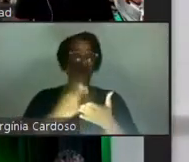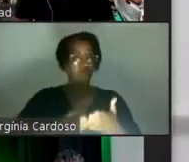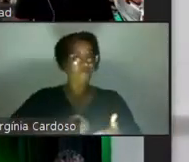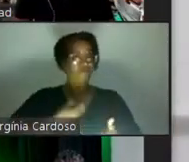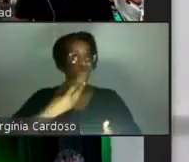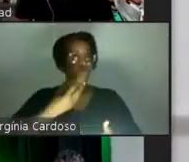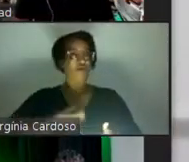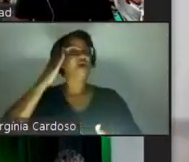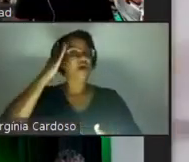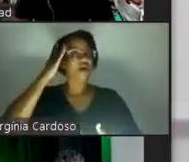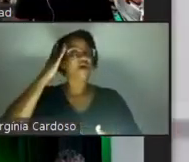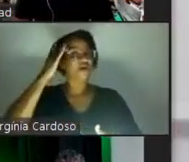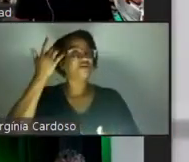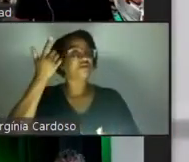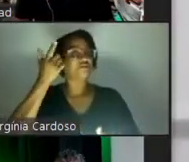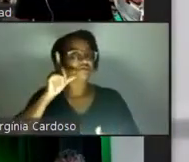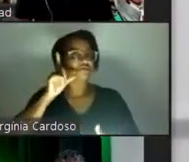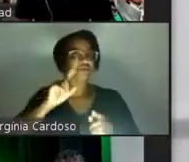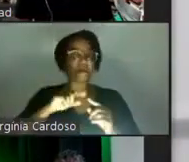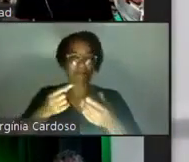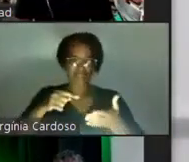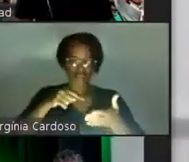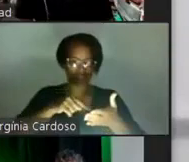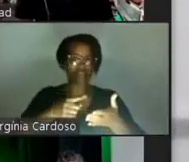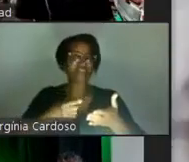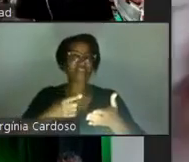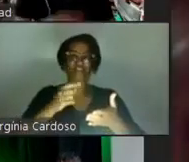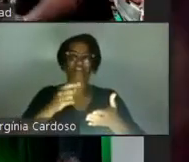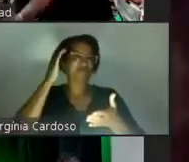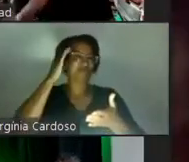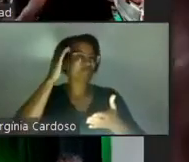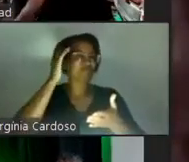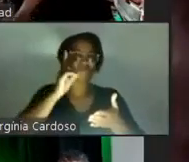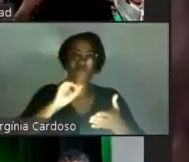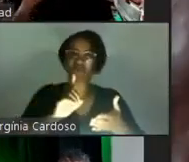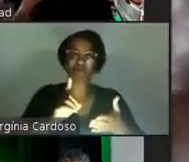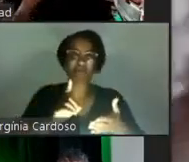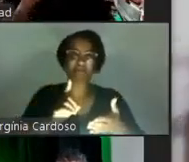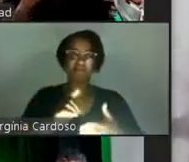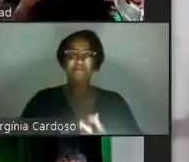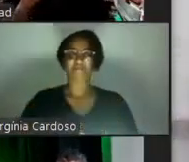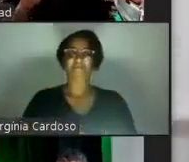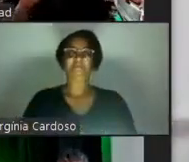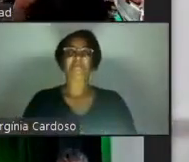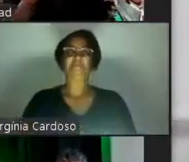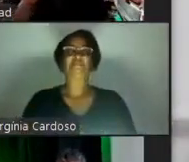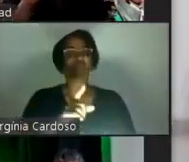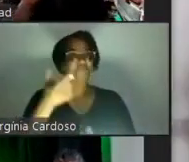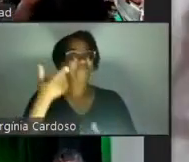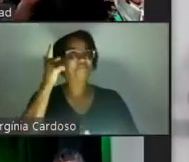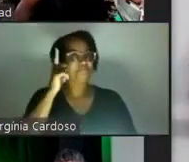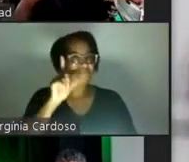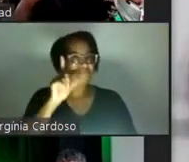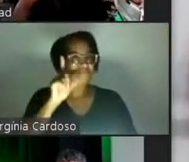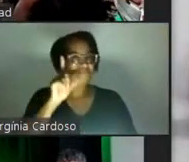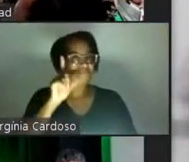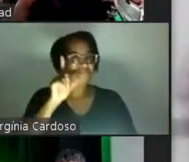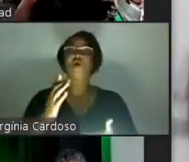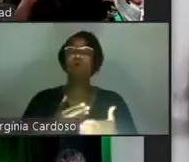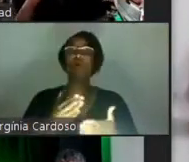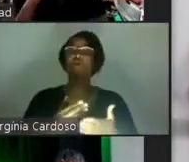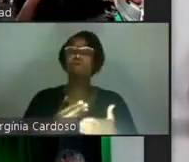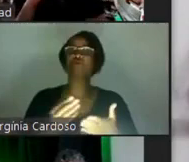é um cachezão. Eu adorei essa história. Cida, você ganhou do livro da moda,